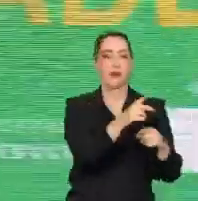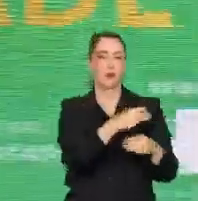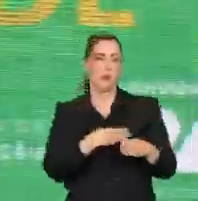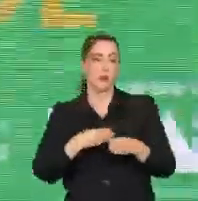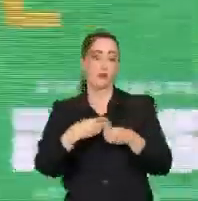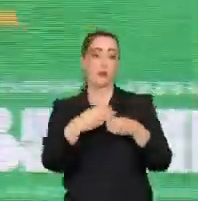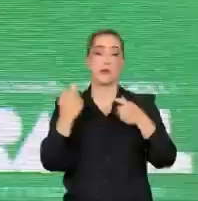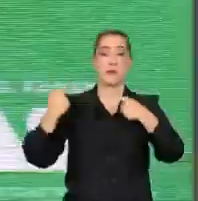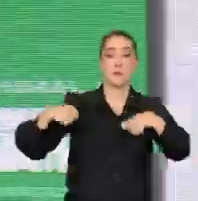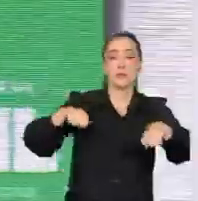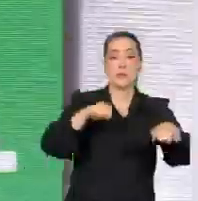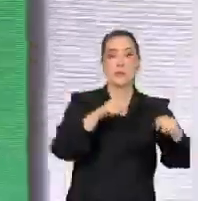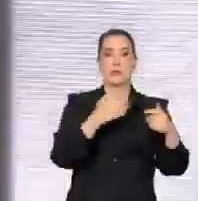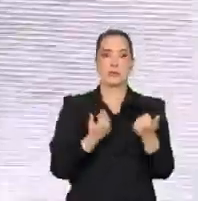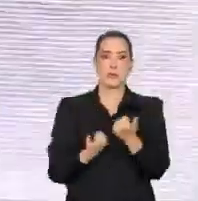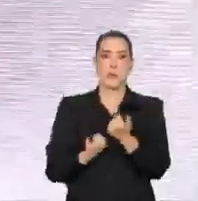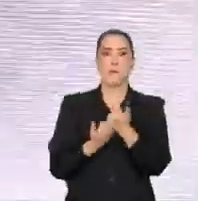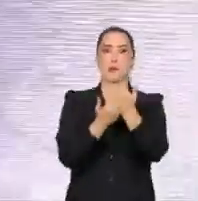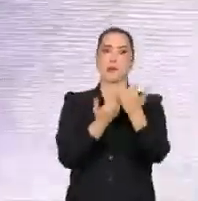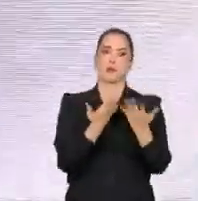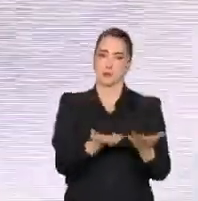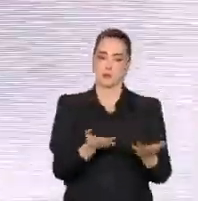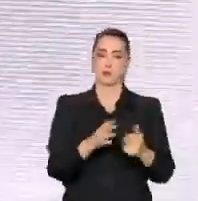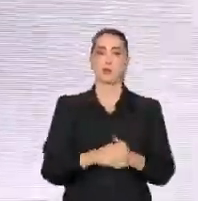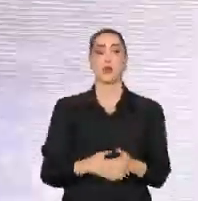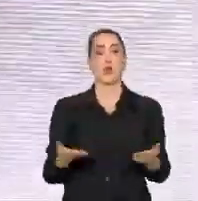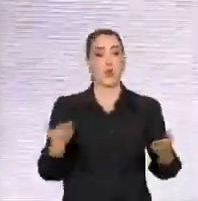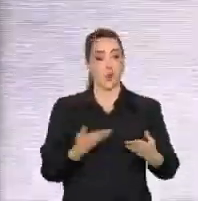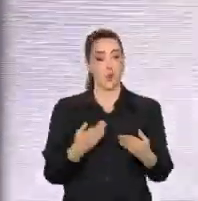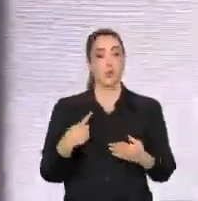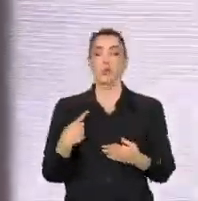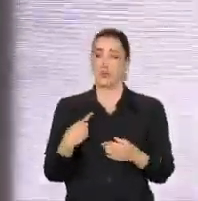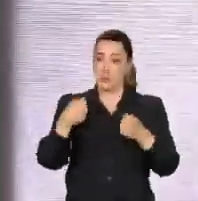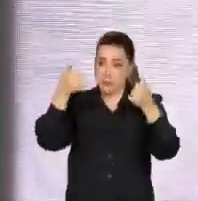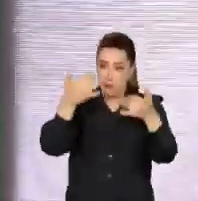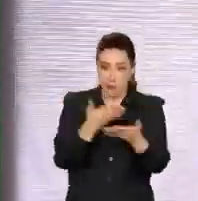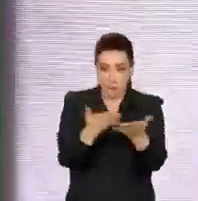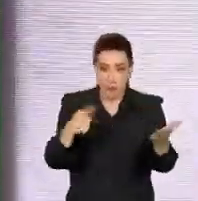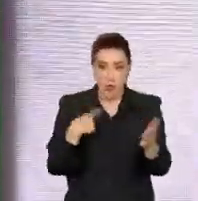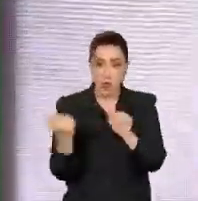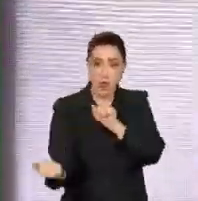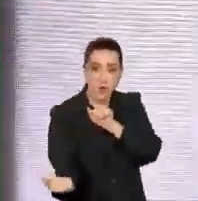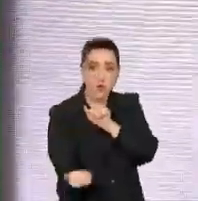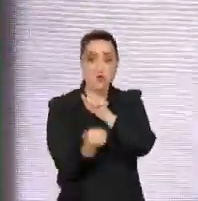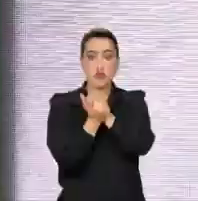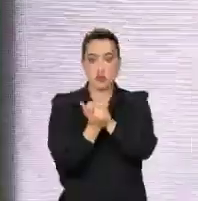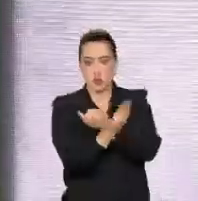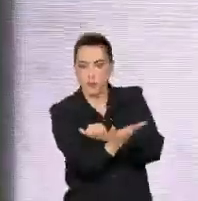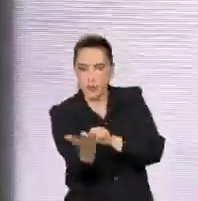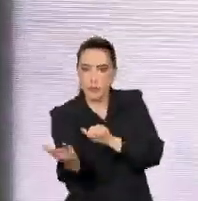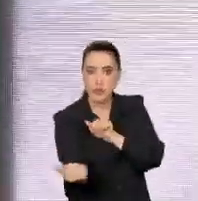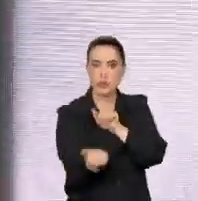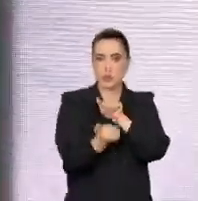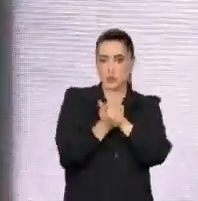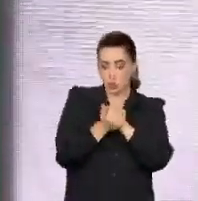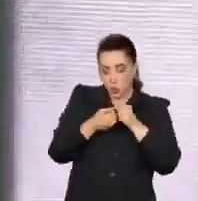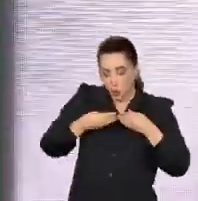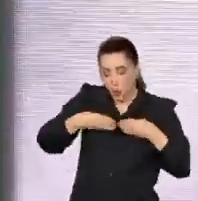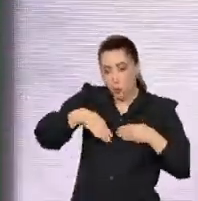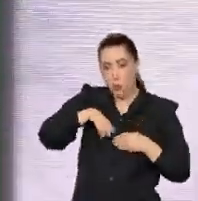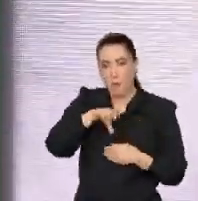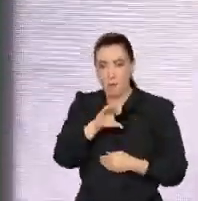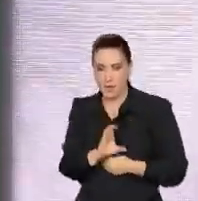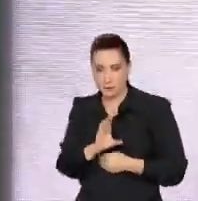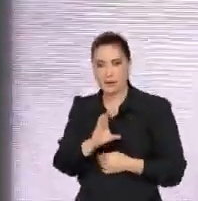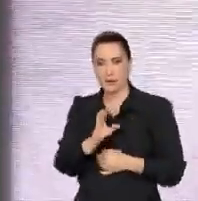município, e o papel do MEC é esse. Eu vim aqui hoje para dizer que nós estamos juntos. Juntos para construir uma